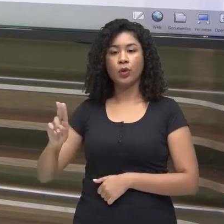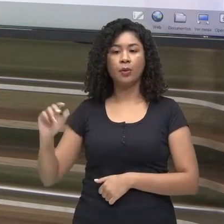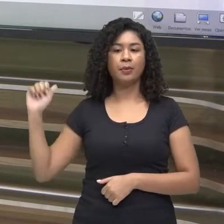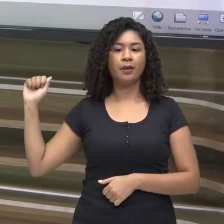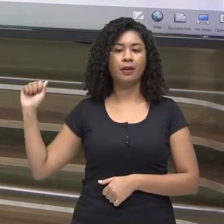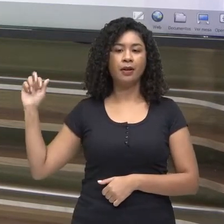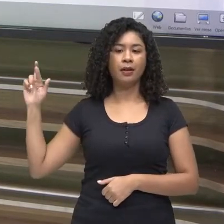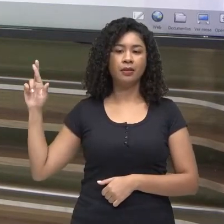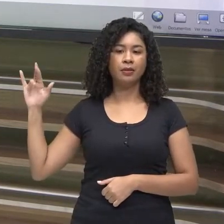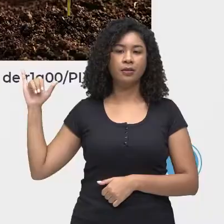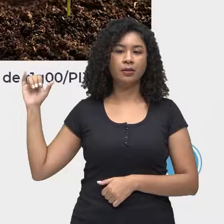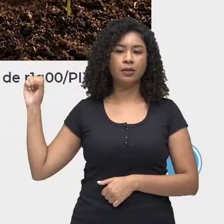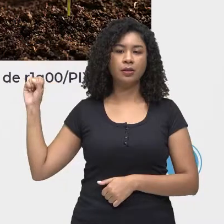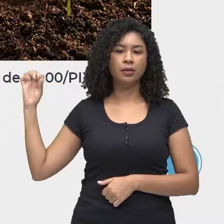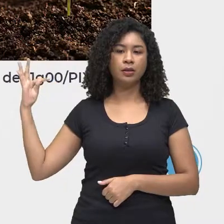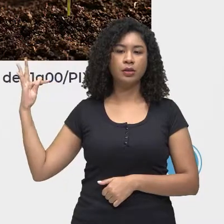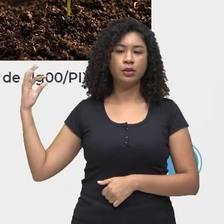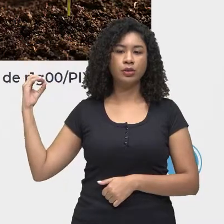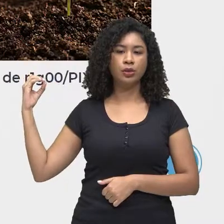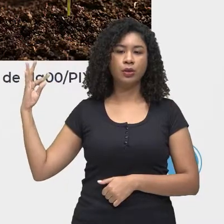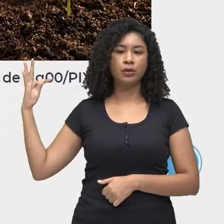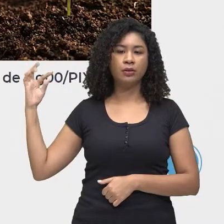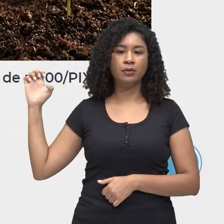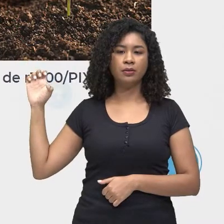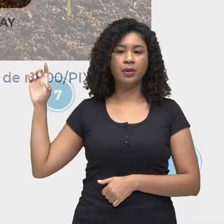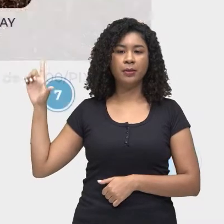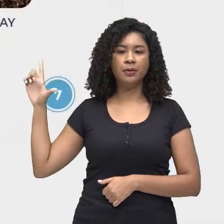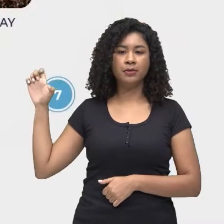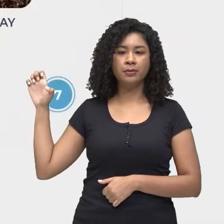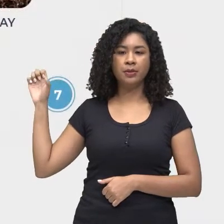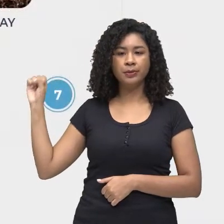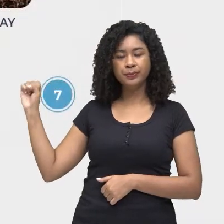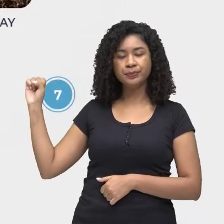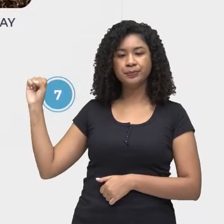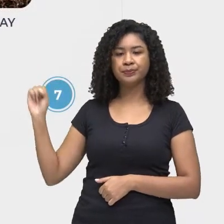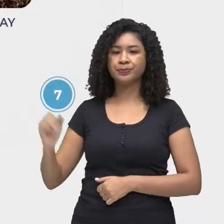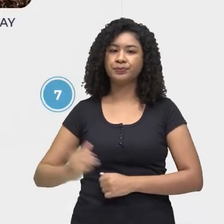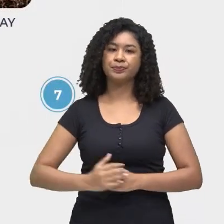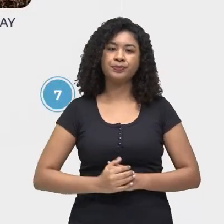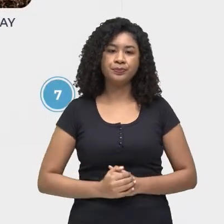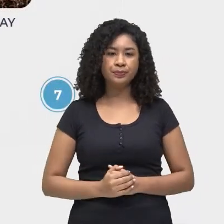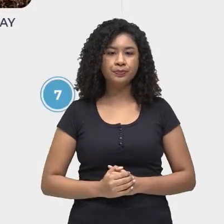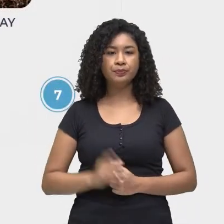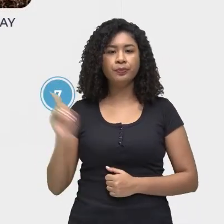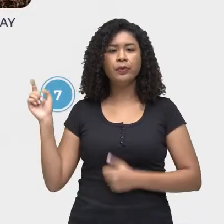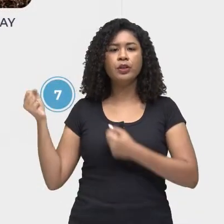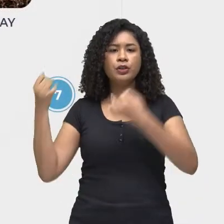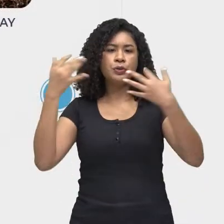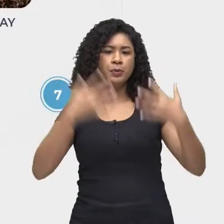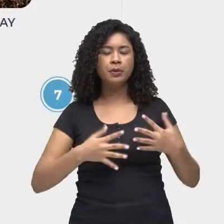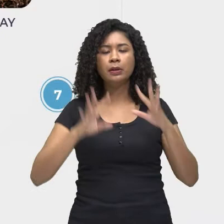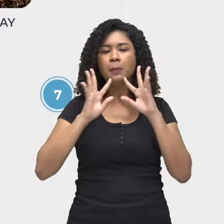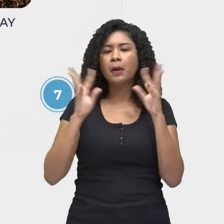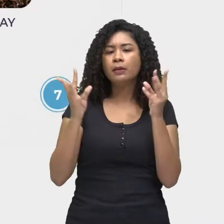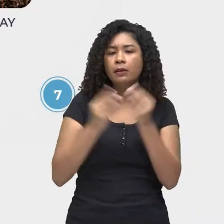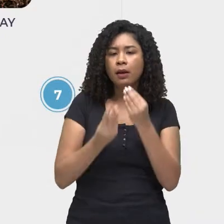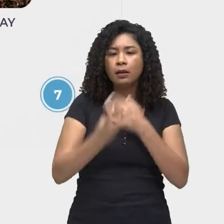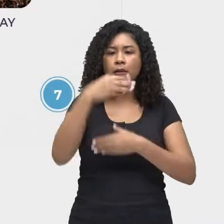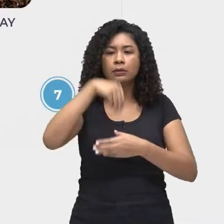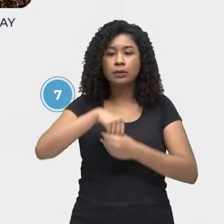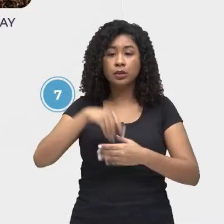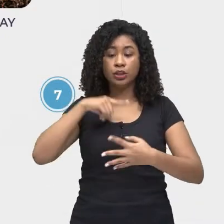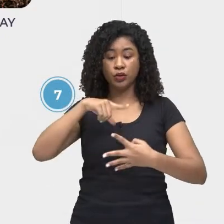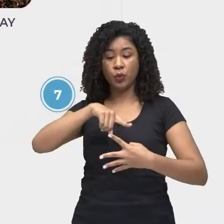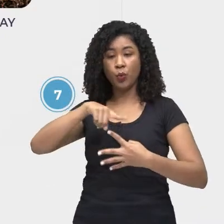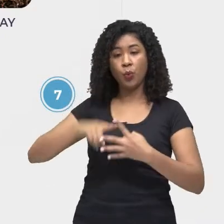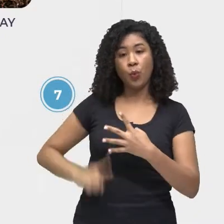filósofo grego, ele afirmou que a matéria era contínua e formada por 4 elementos. Então, para ele, toda a